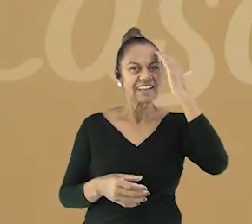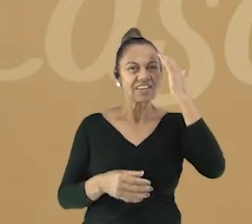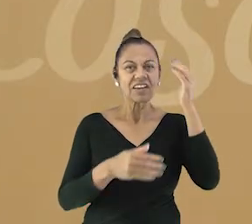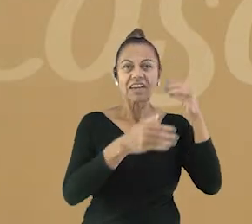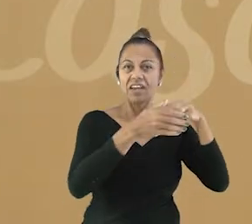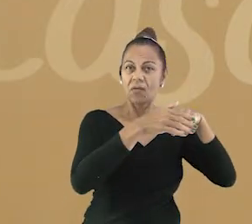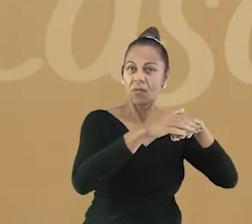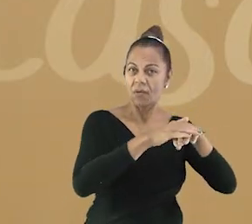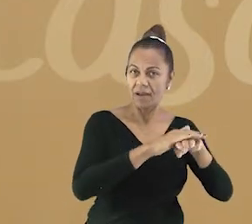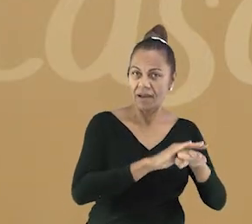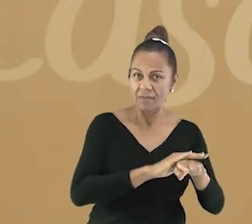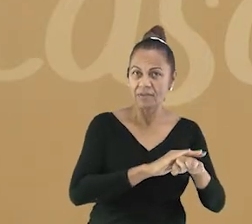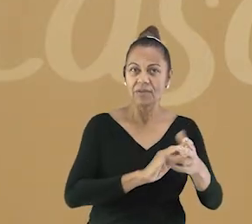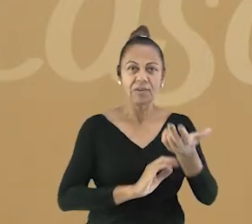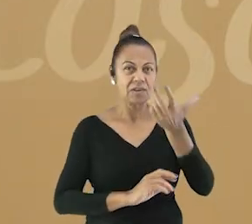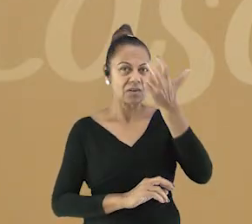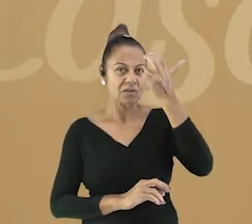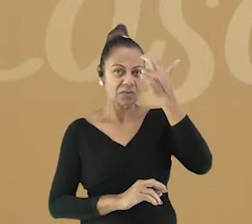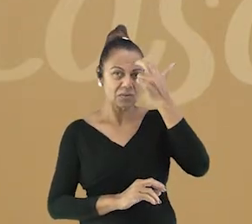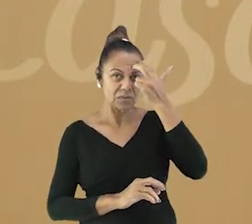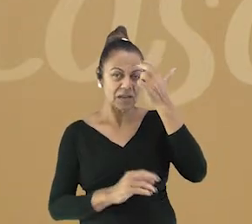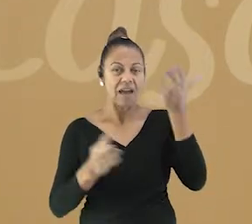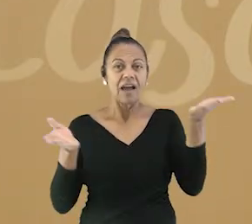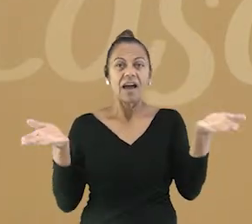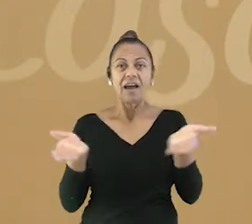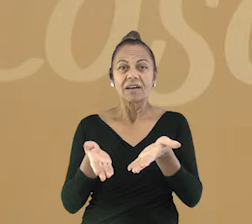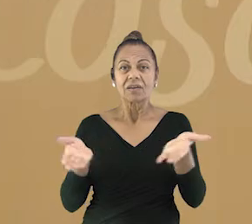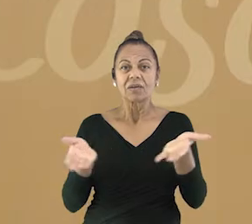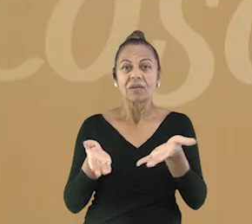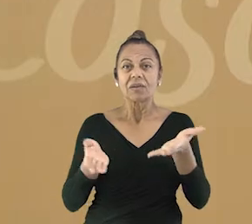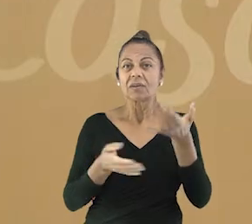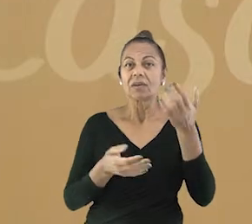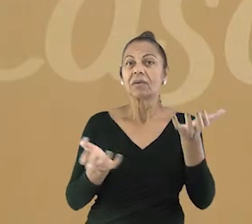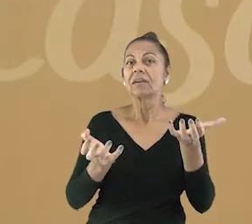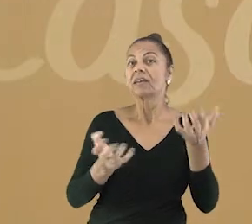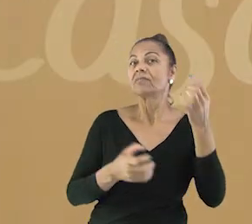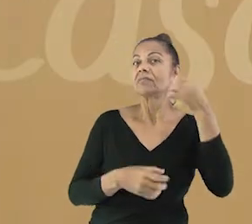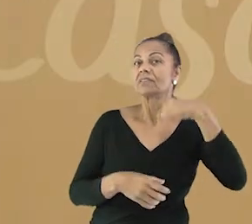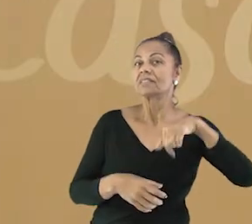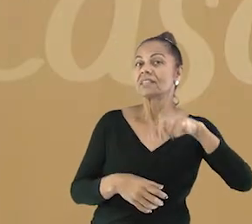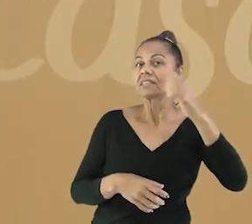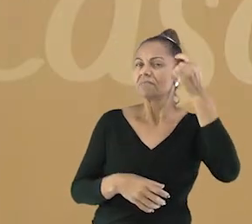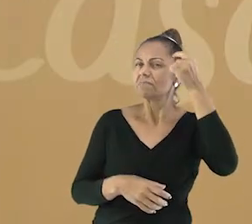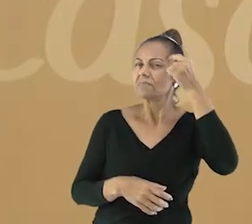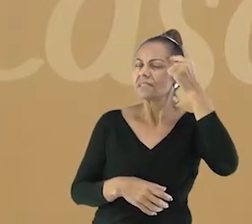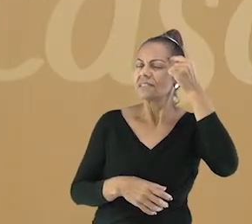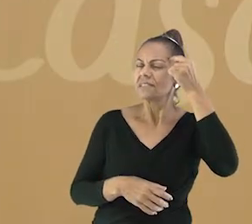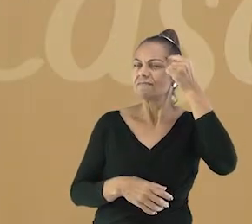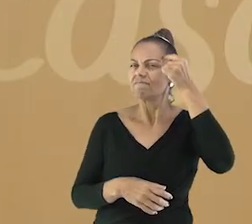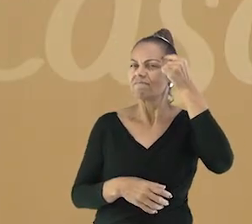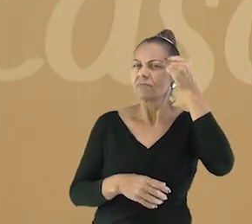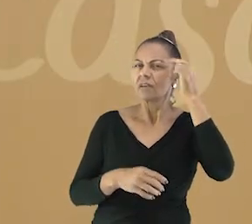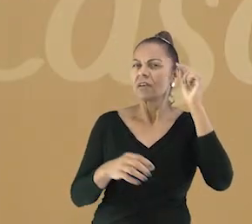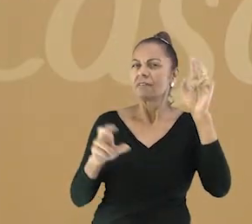o que é uma cultura, eu quero que vocês pensem um minutinho aí, de onde vocês